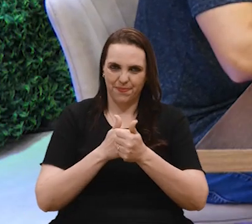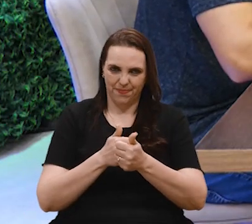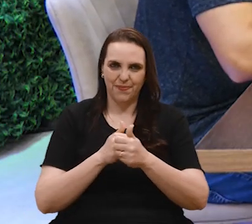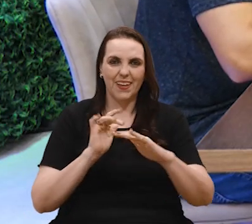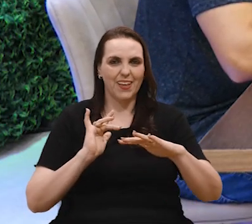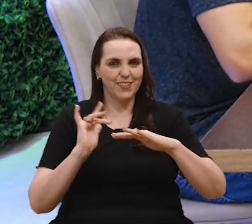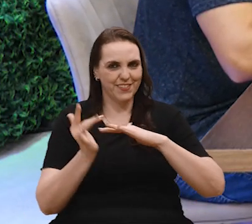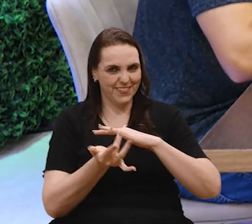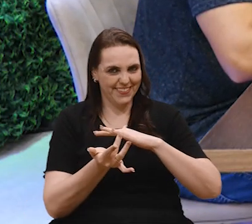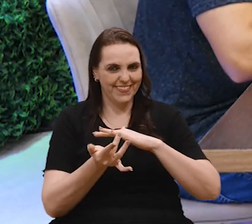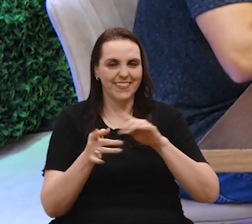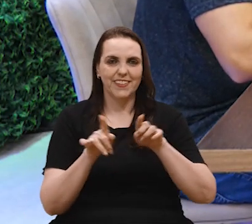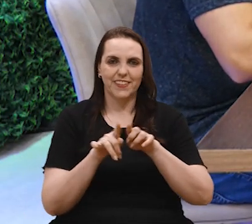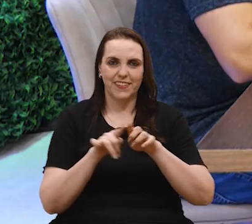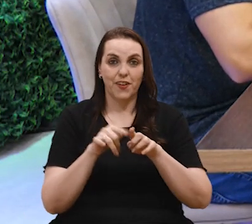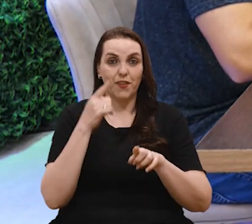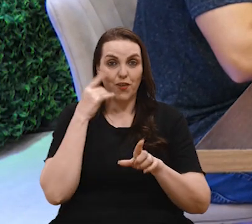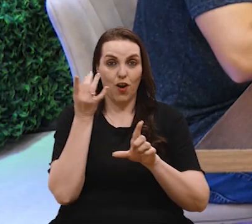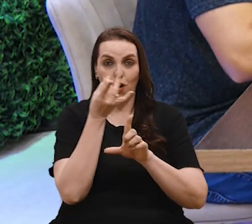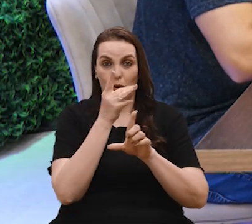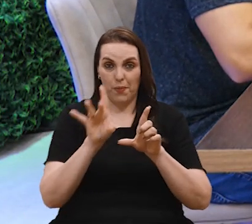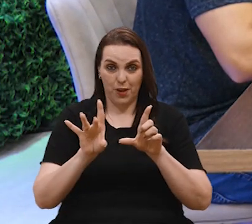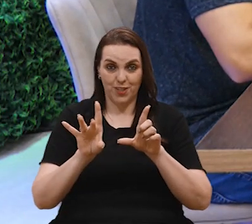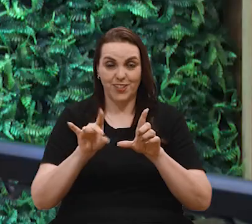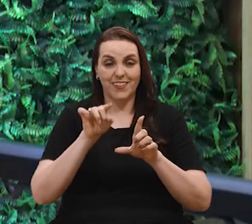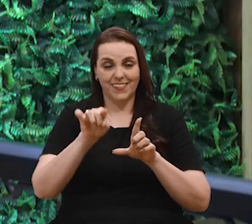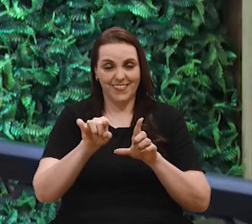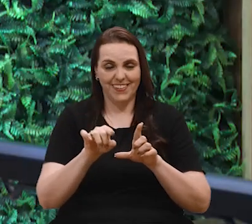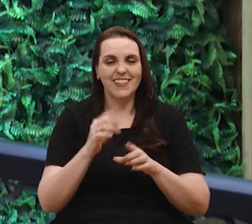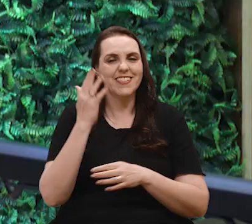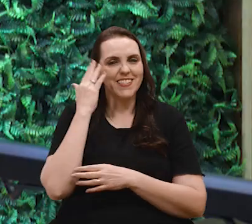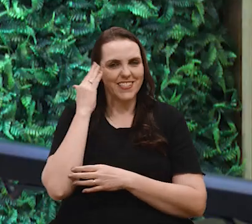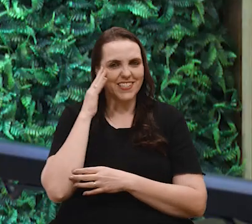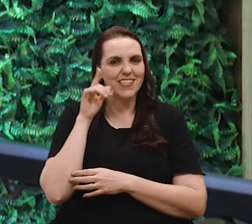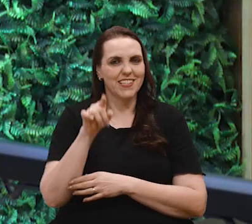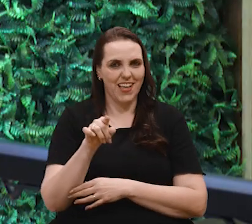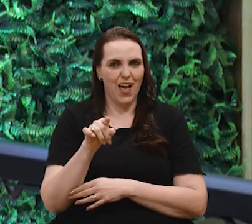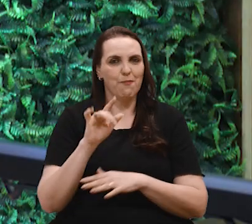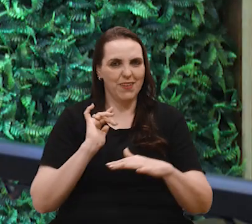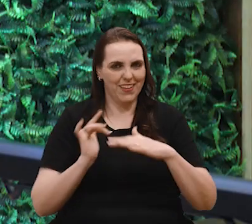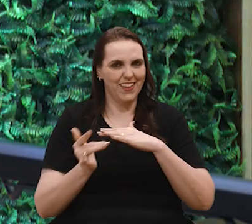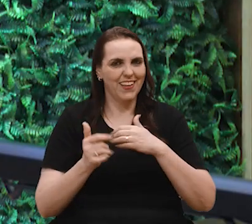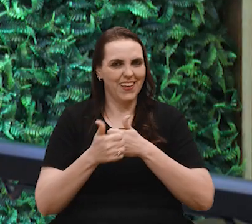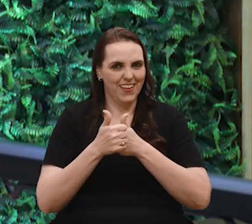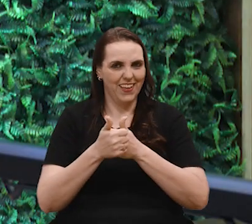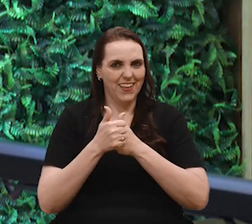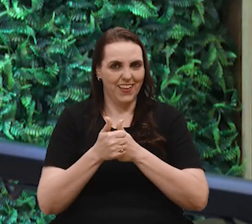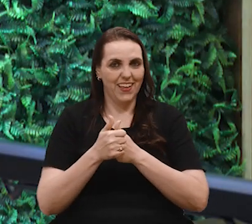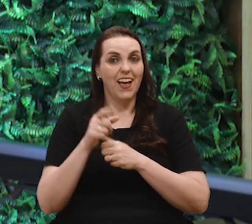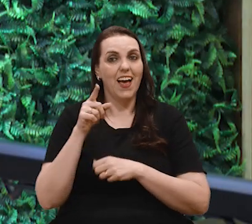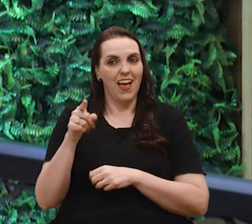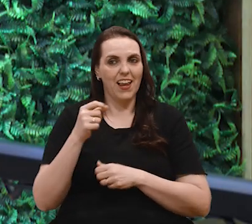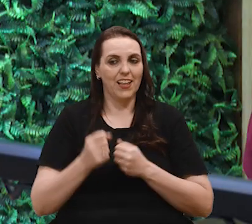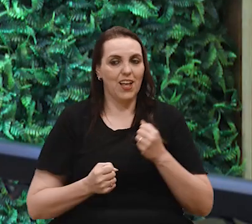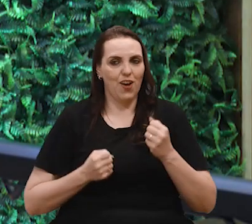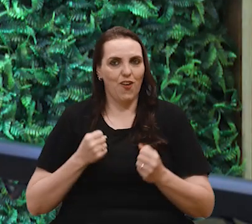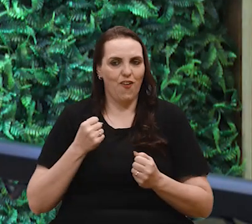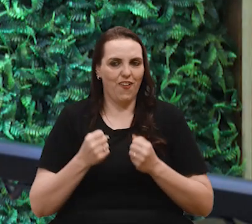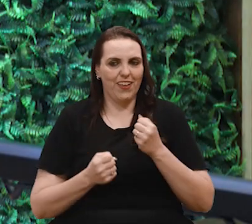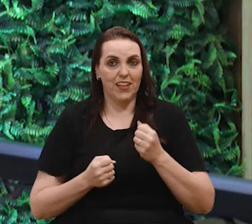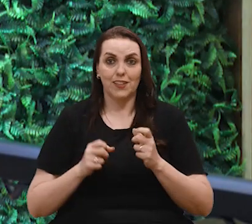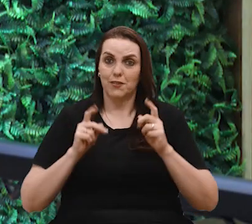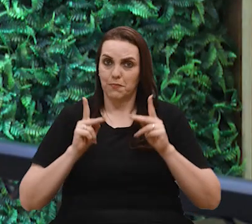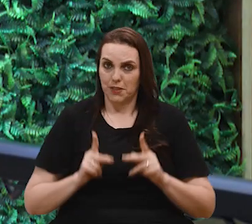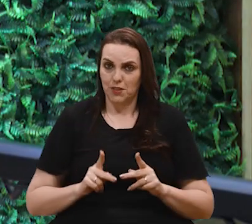acompanhou nas redes e viu essa postagem do Strava nas redes. Quem acompanha nas redes sabe que quando o Ali está correndo, vira e mexe, tem outras